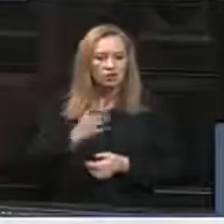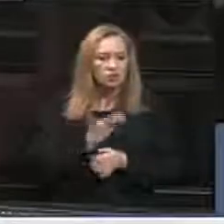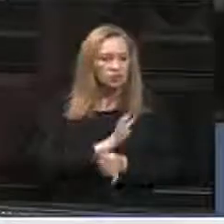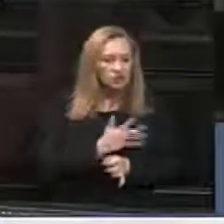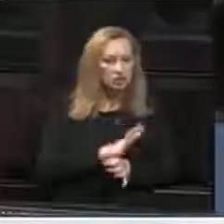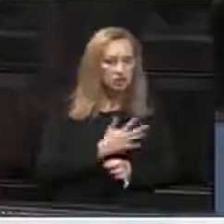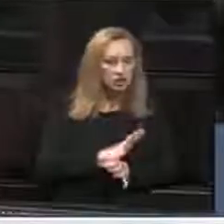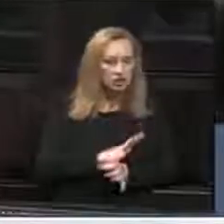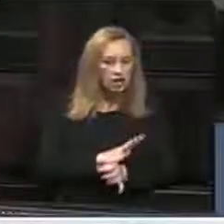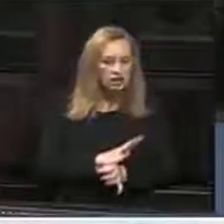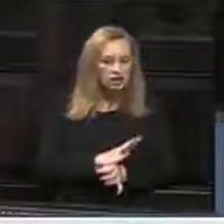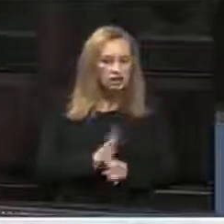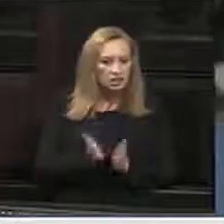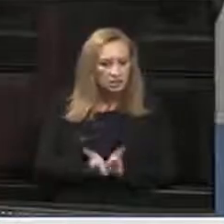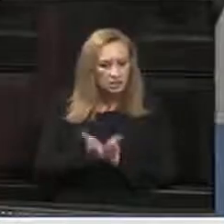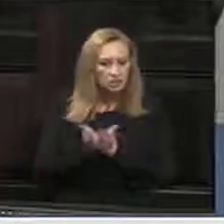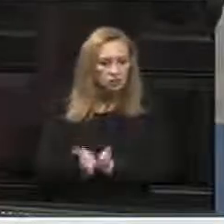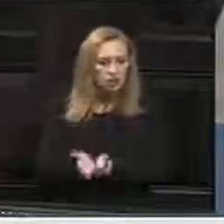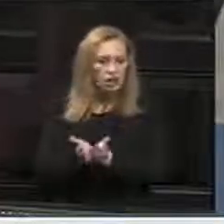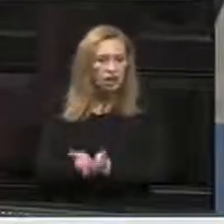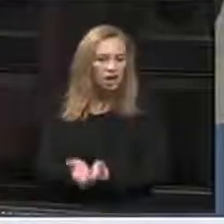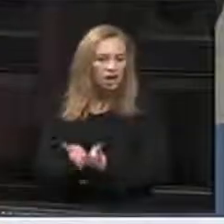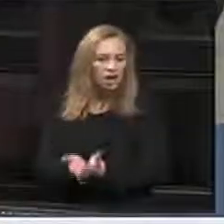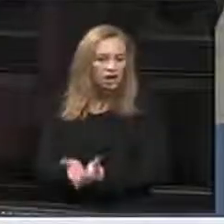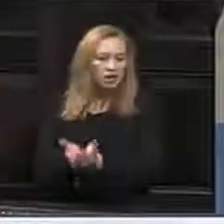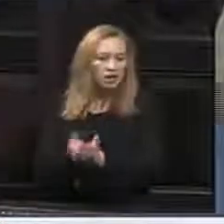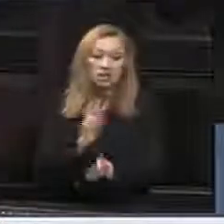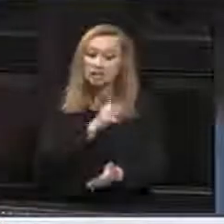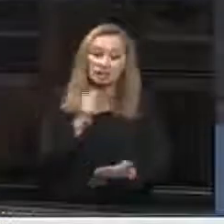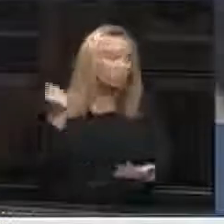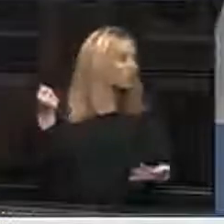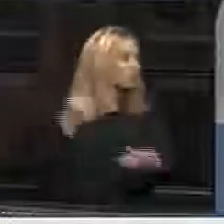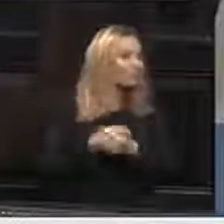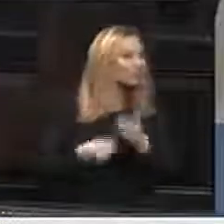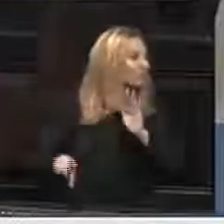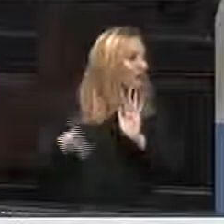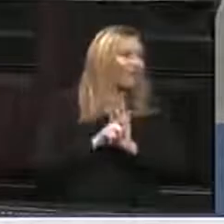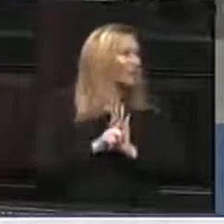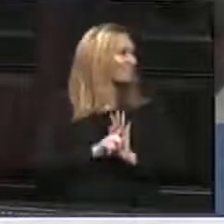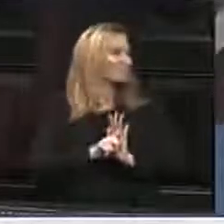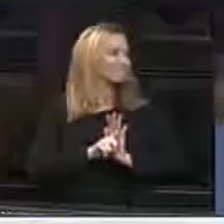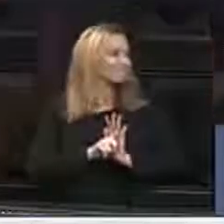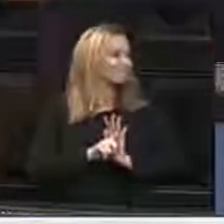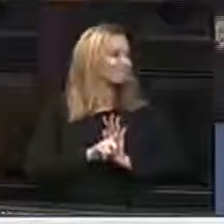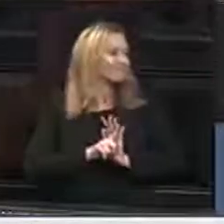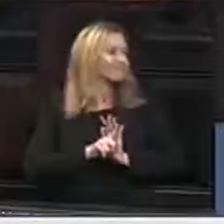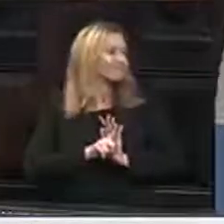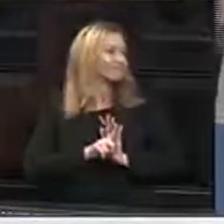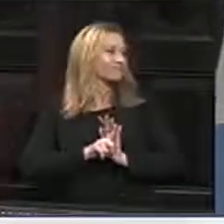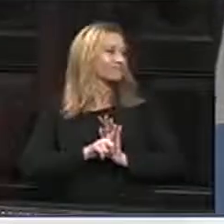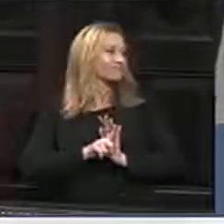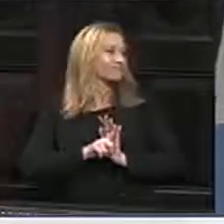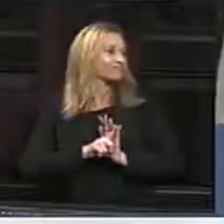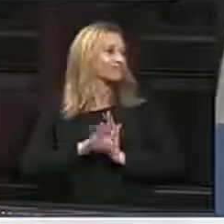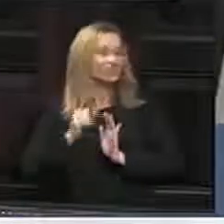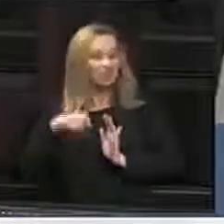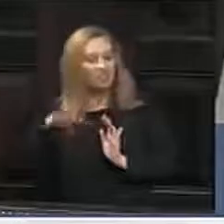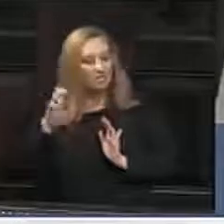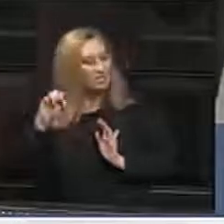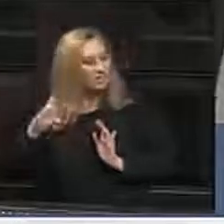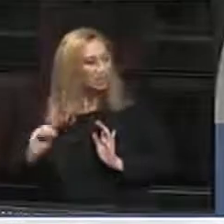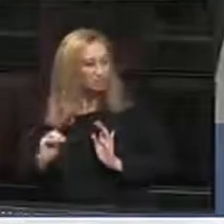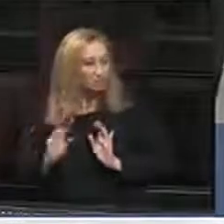Cumpra-se nas barcas que não estavam cumprindo a lei de autoria do André Siciliano. E